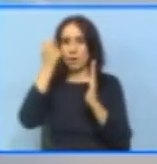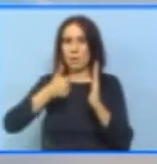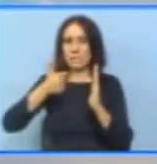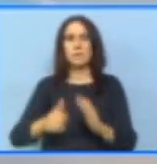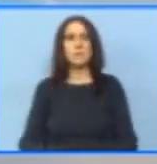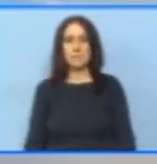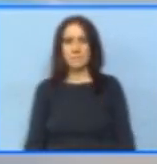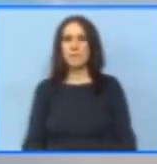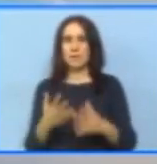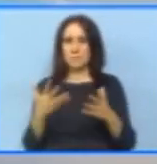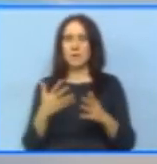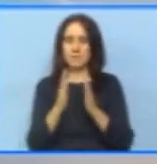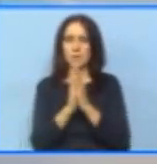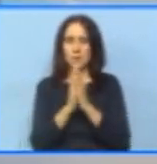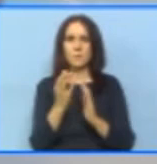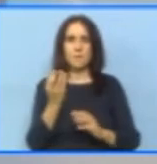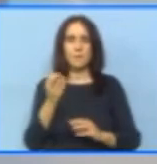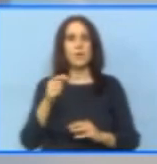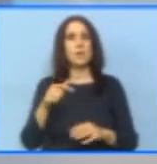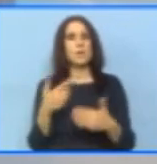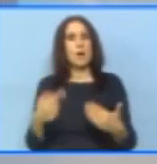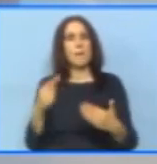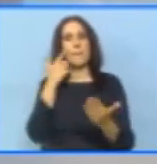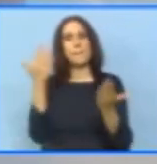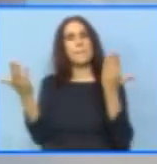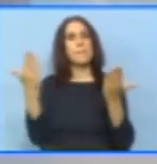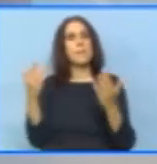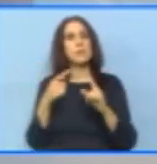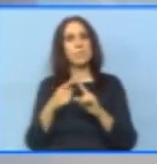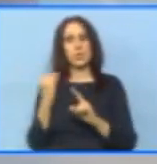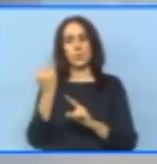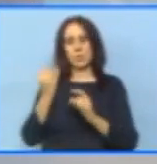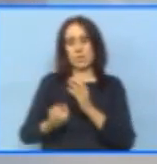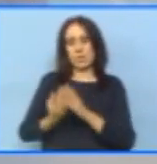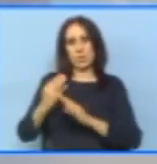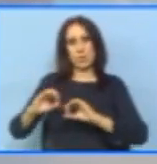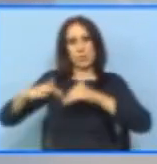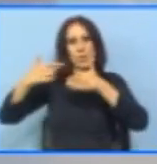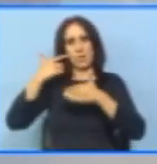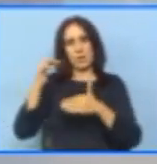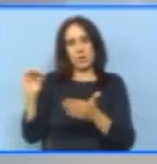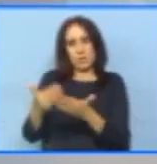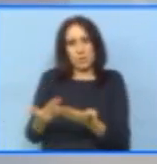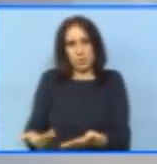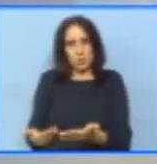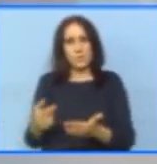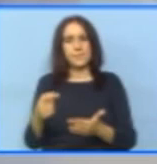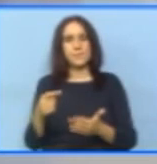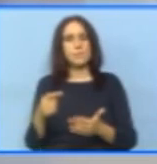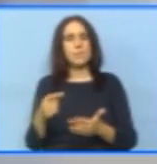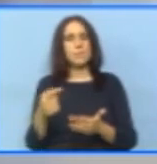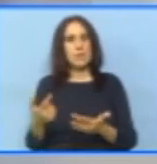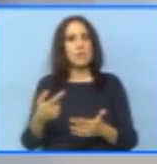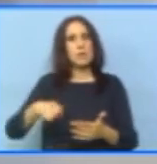Sim. E, portanto, temos este paralelismo entre o início da instituição e agora os dias de hoje, em